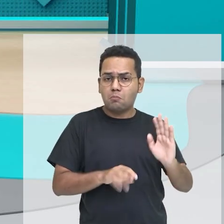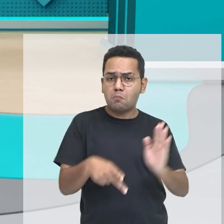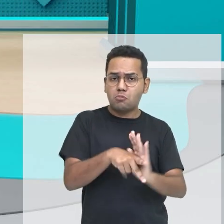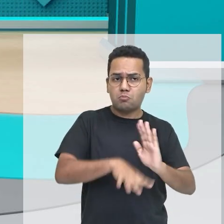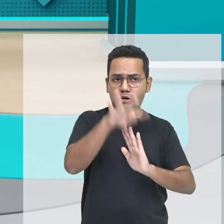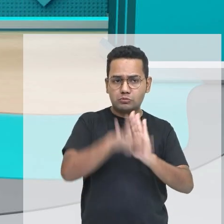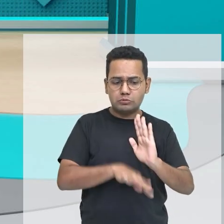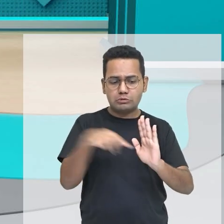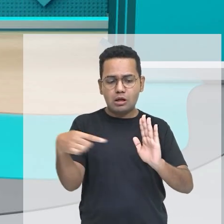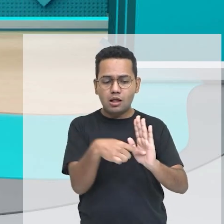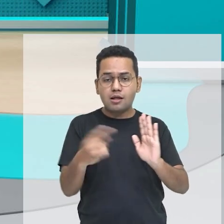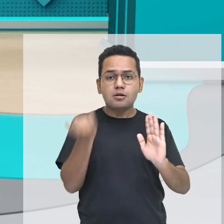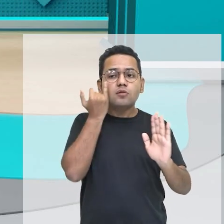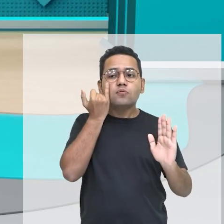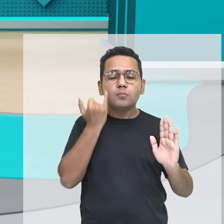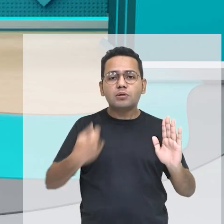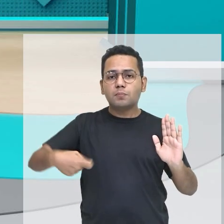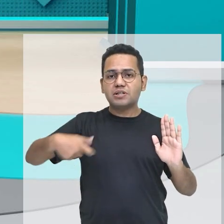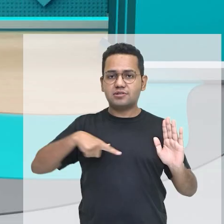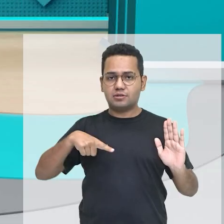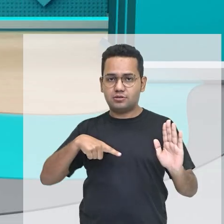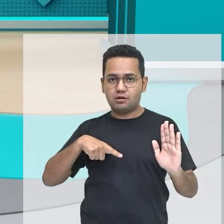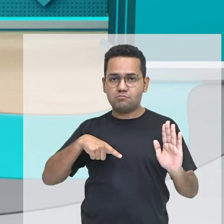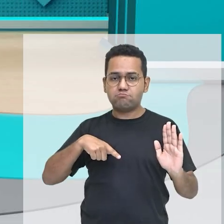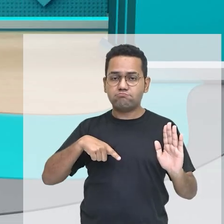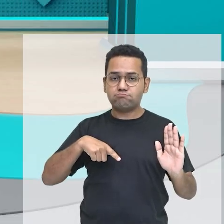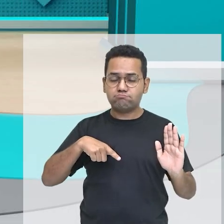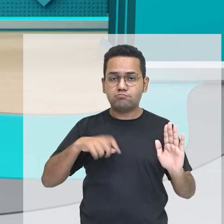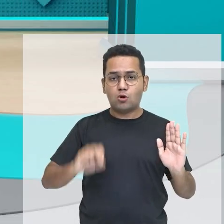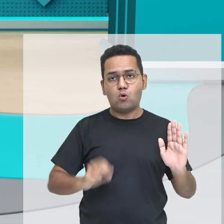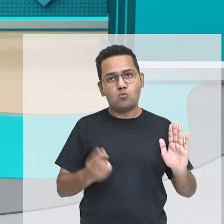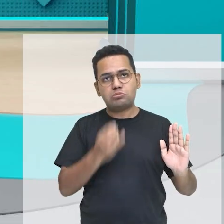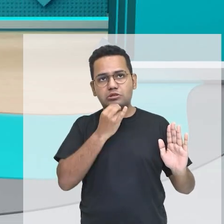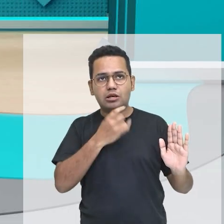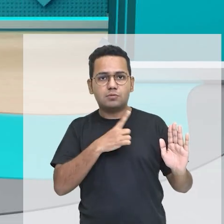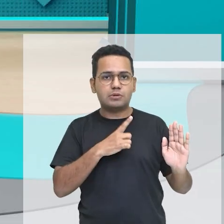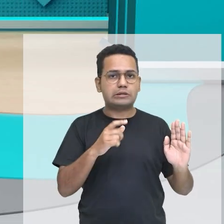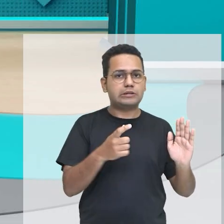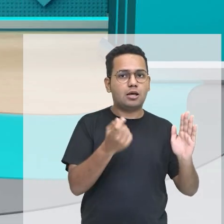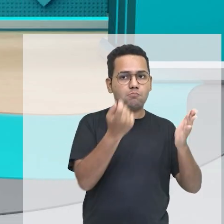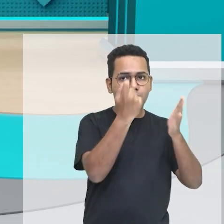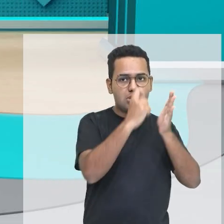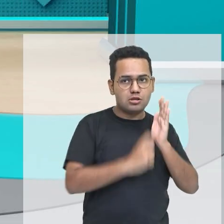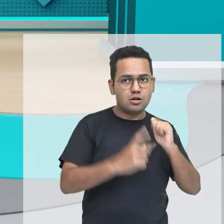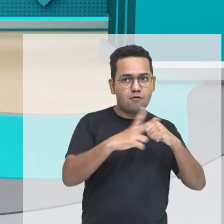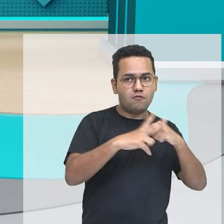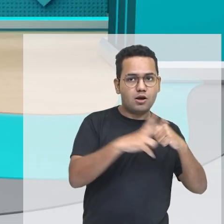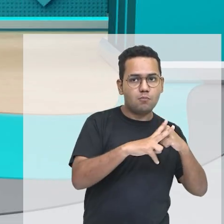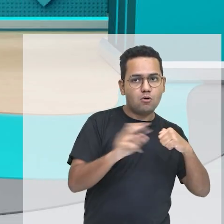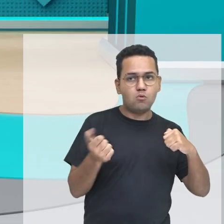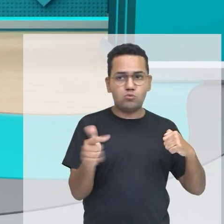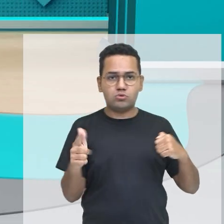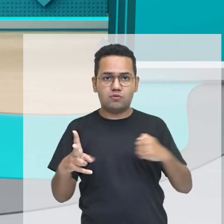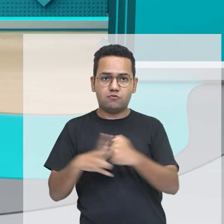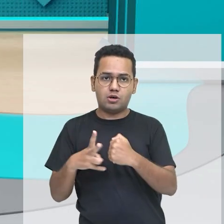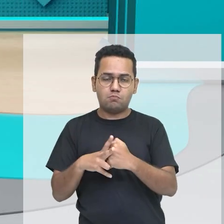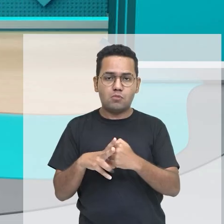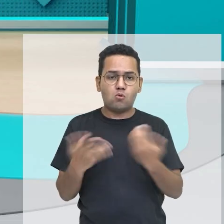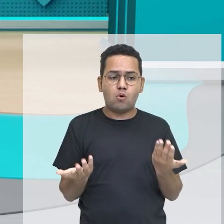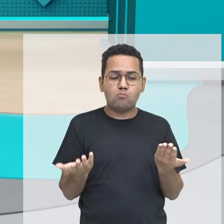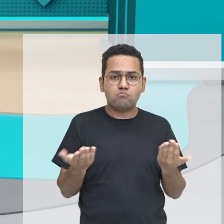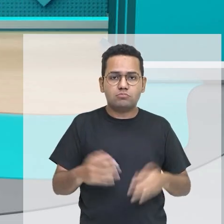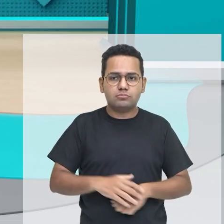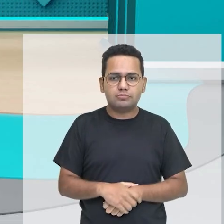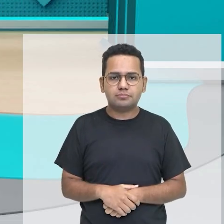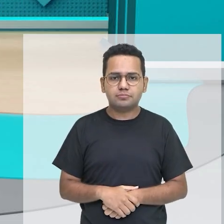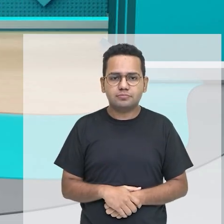quais informações esse tipo de texto, ou verbal e não verbal, esse tipo de mensagem, eles carregam.